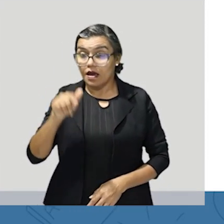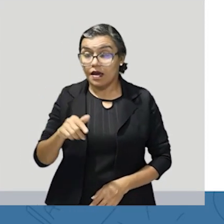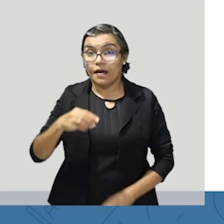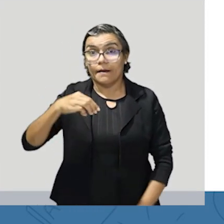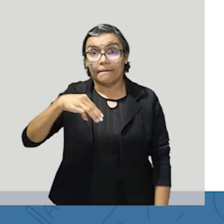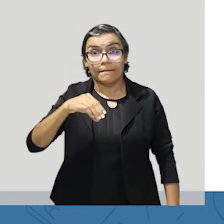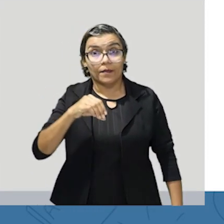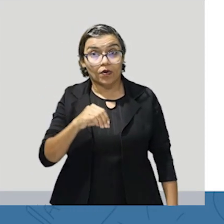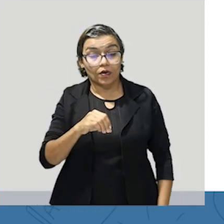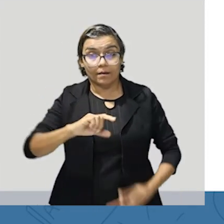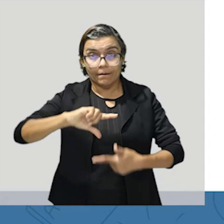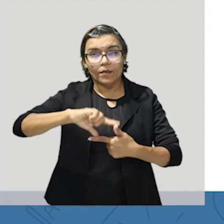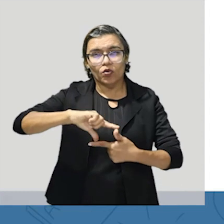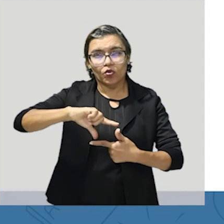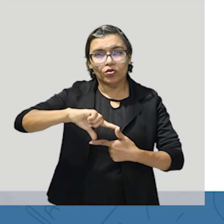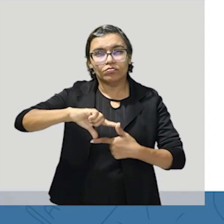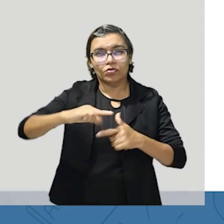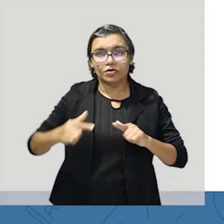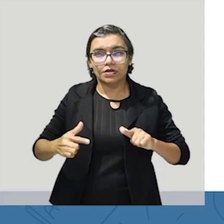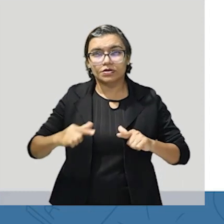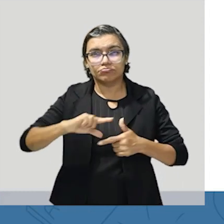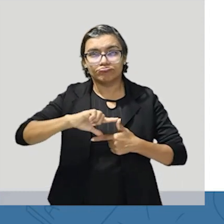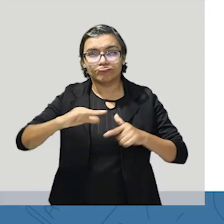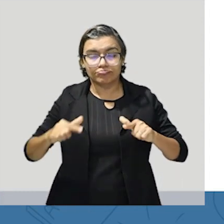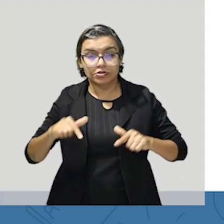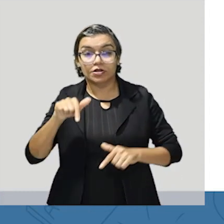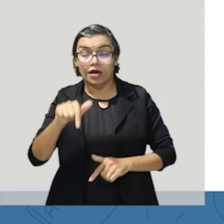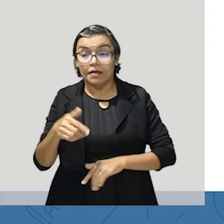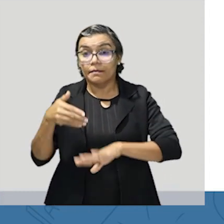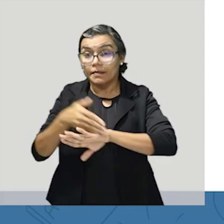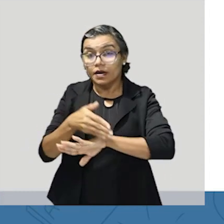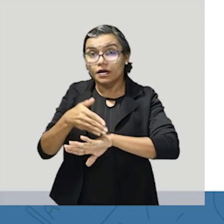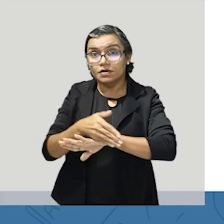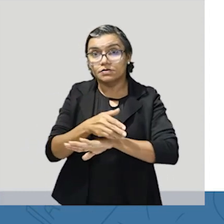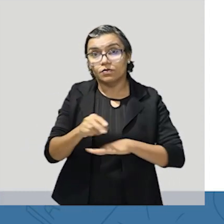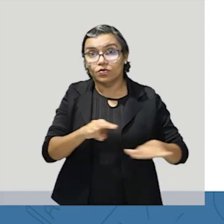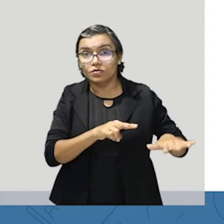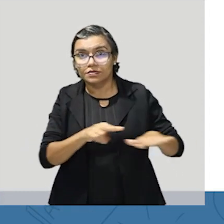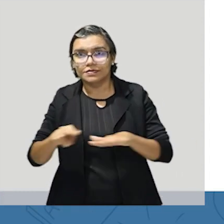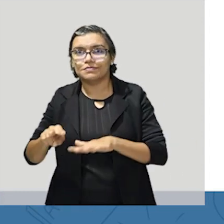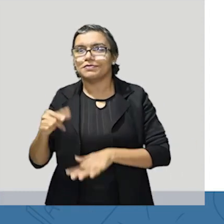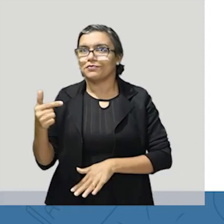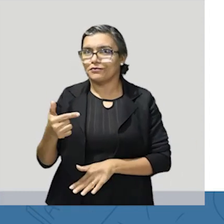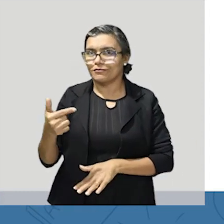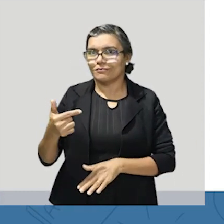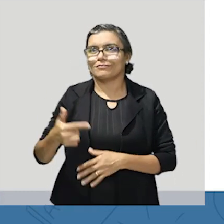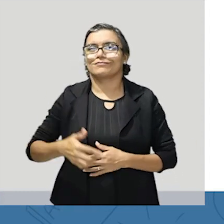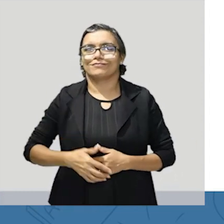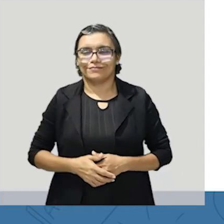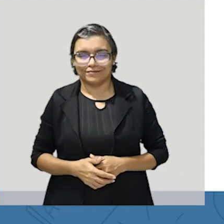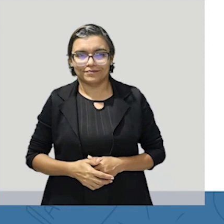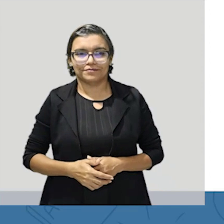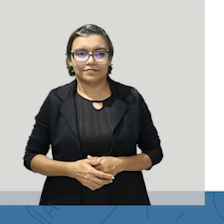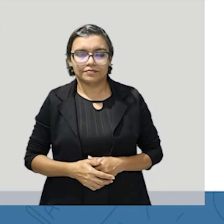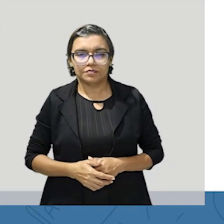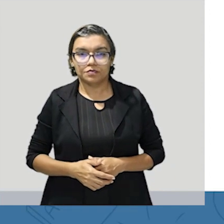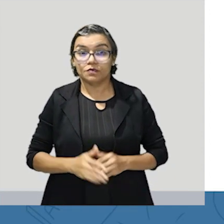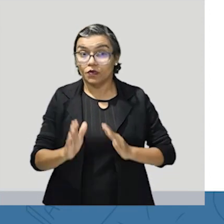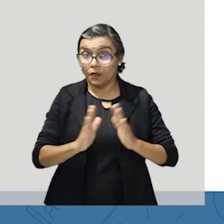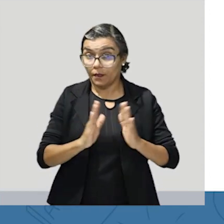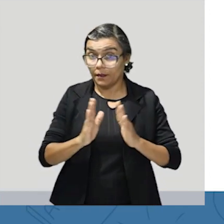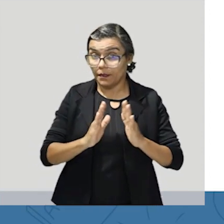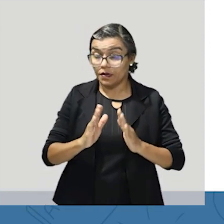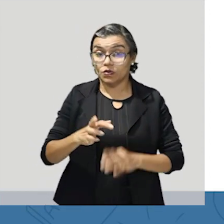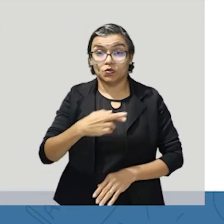agora eu tô trazendo aqui uma informação mais a fundo ele participou aí da semana de 22 tá apesar de manter algumas características do período do